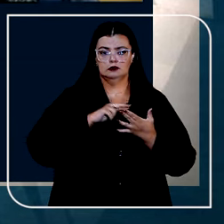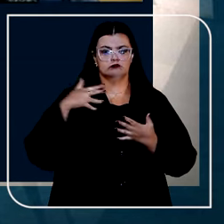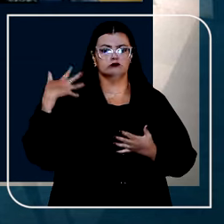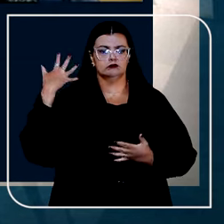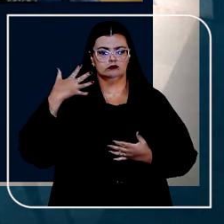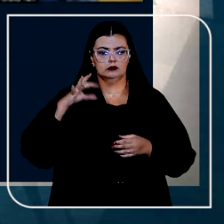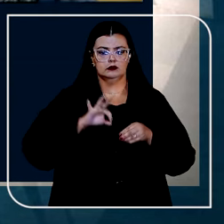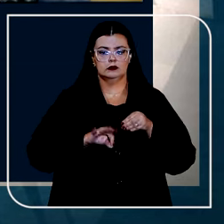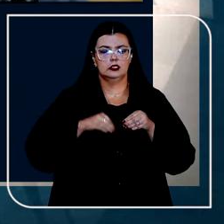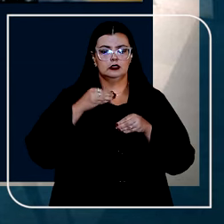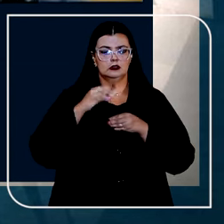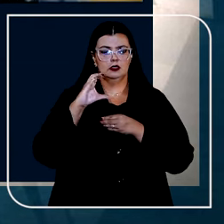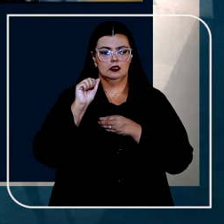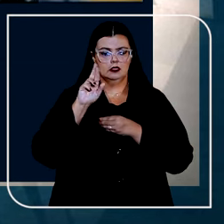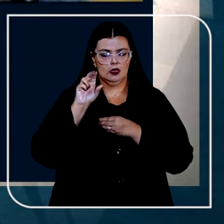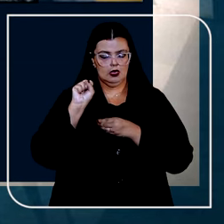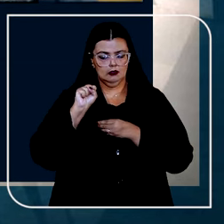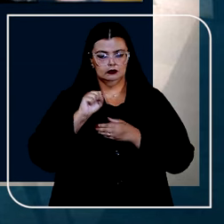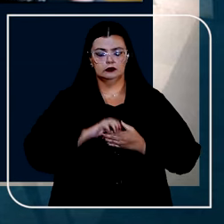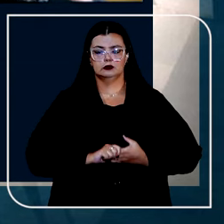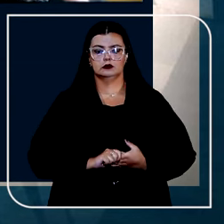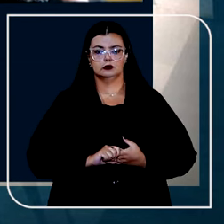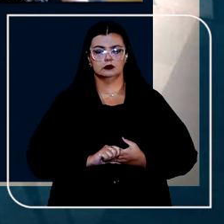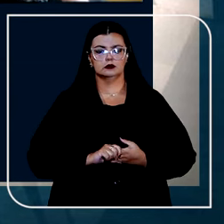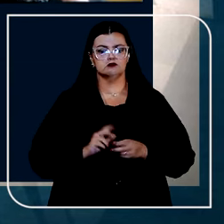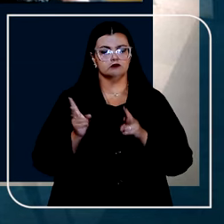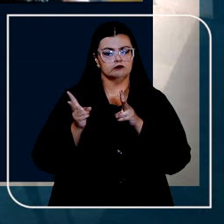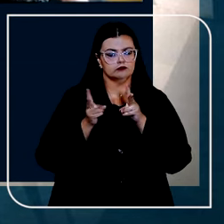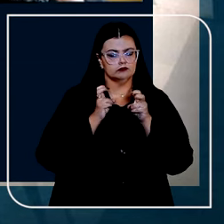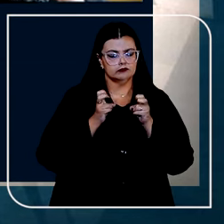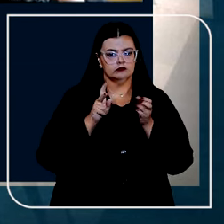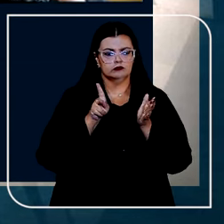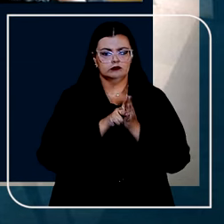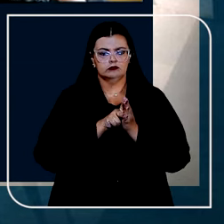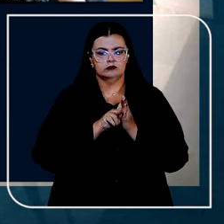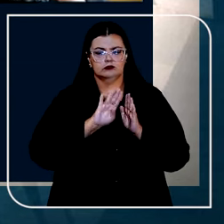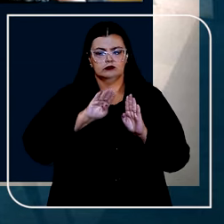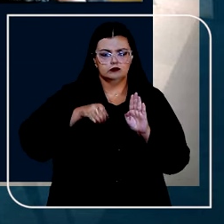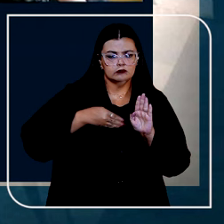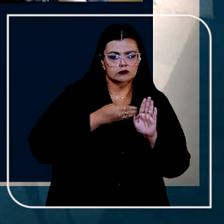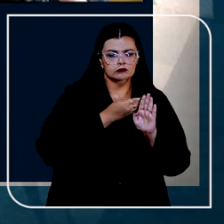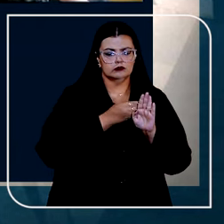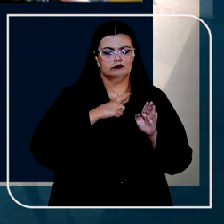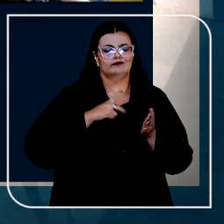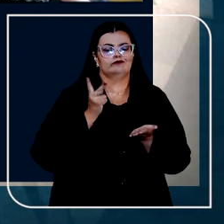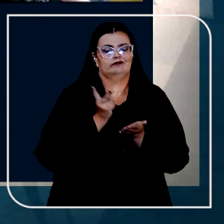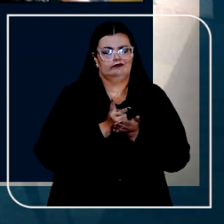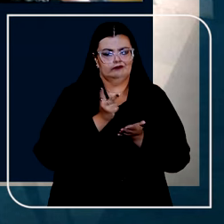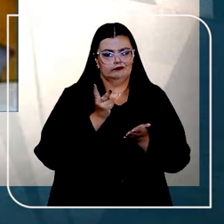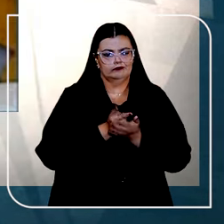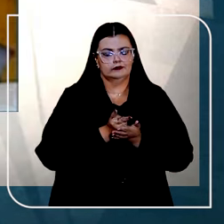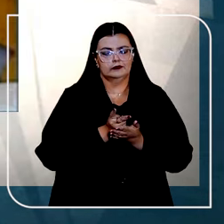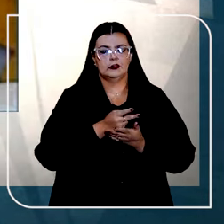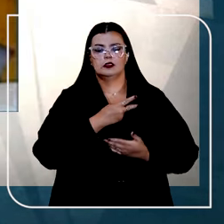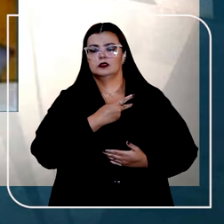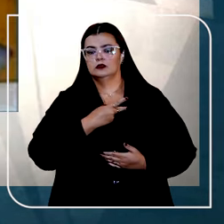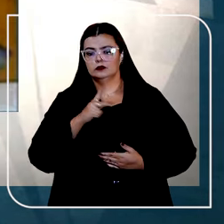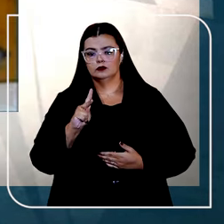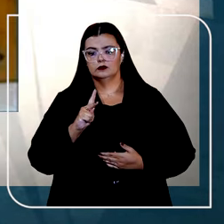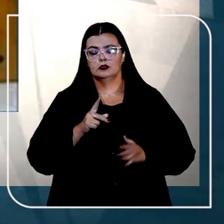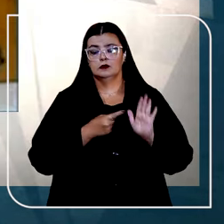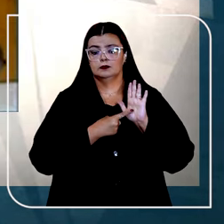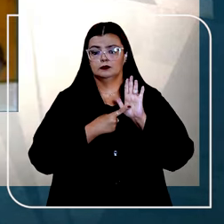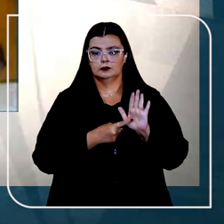STJ Ministro antnio Carlos Ferreira observou que embora os danos íntimos do abuso sexual sejam permanentes sua